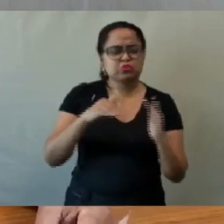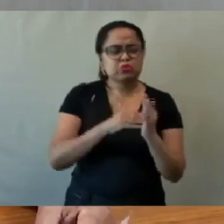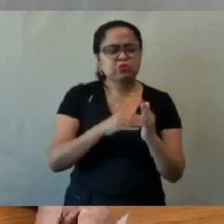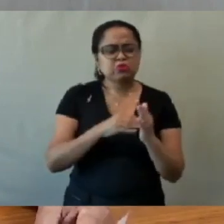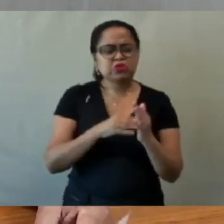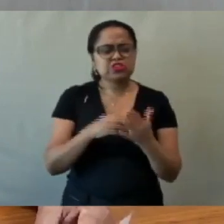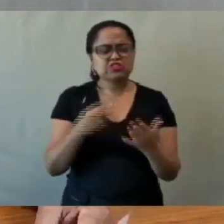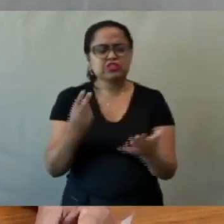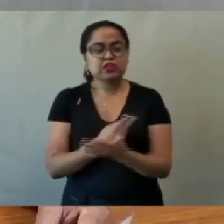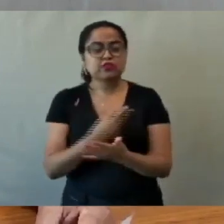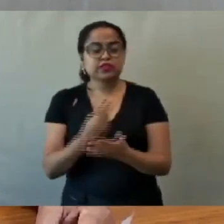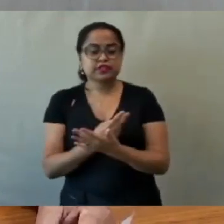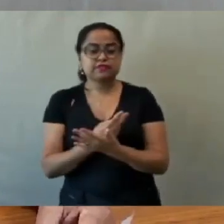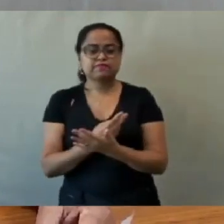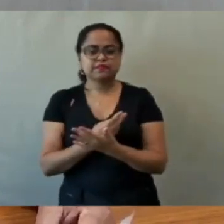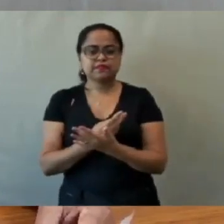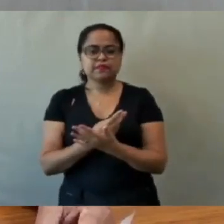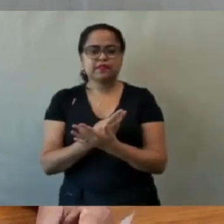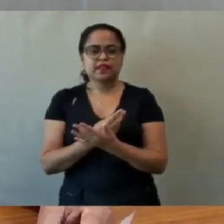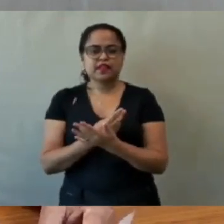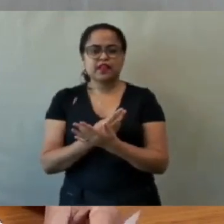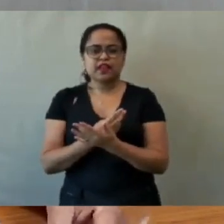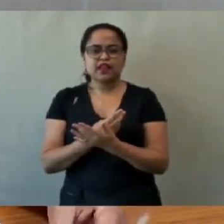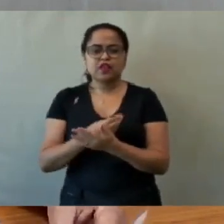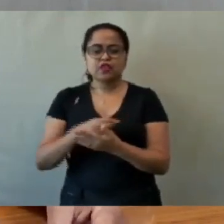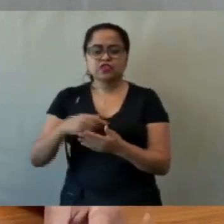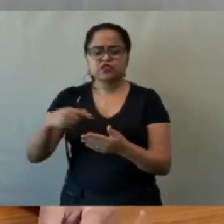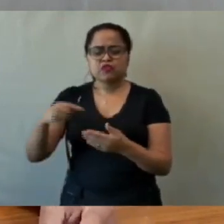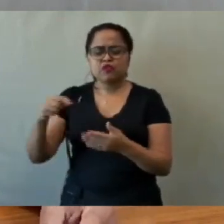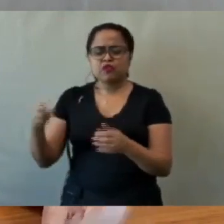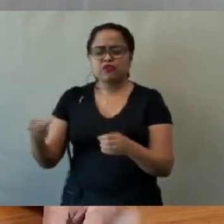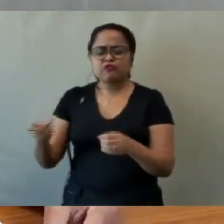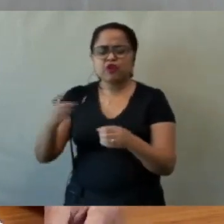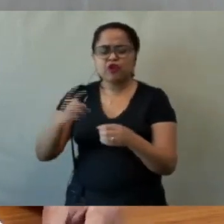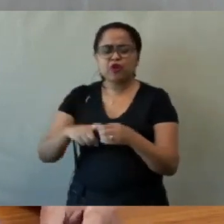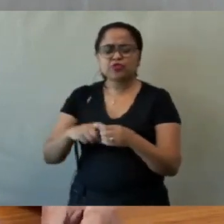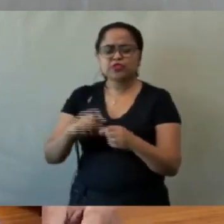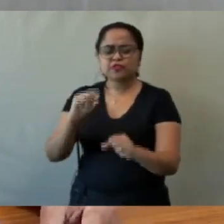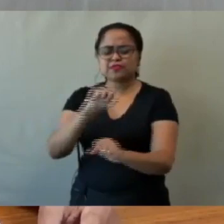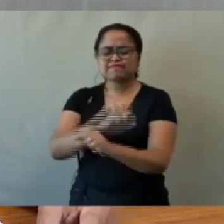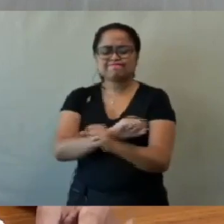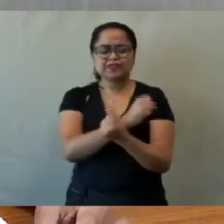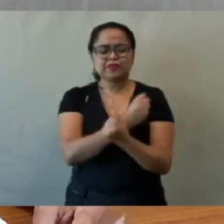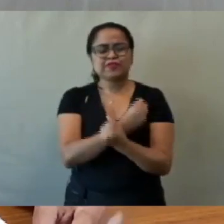no tempo da escravidão. Tá? Quem disser que aqui em